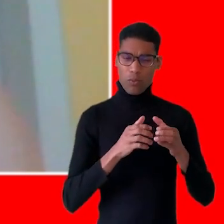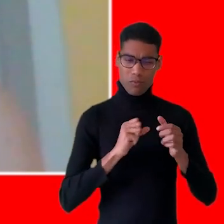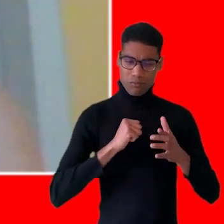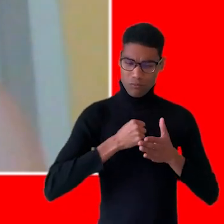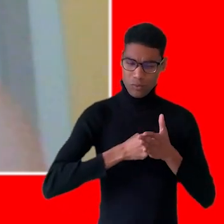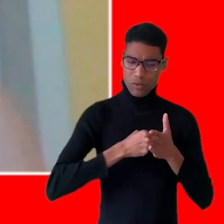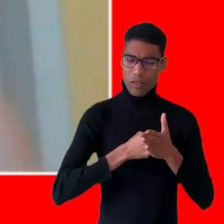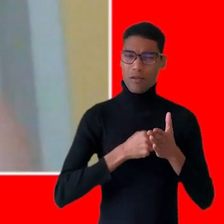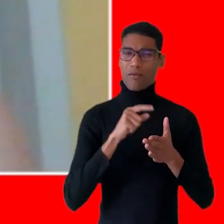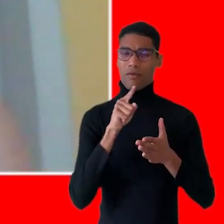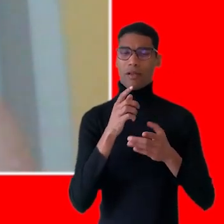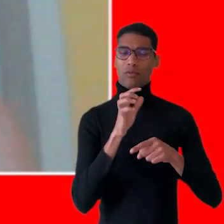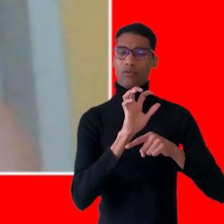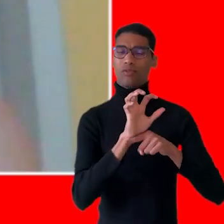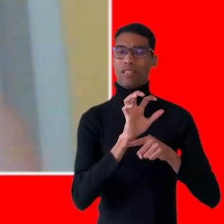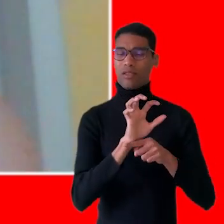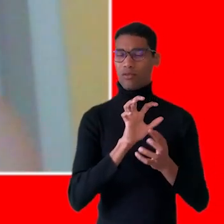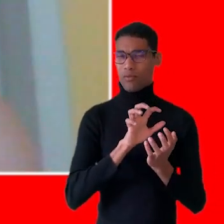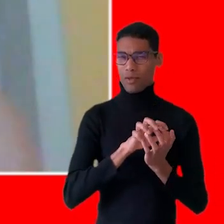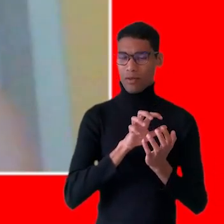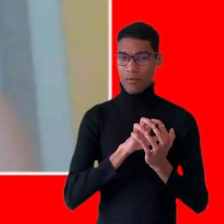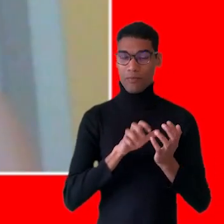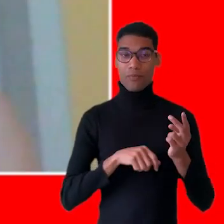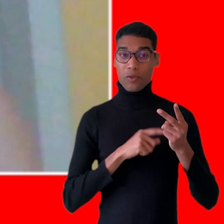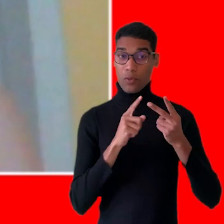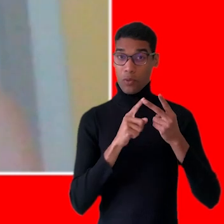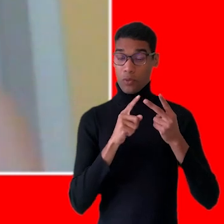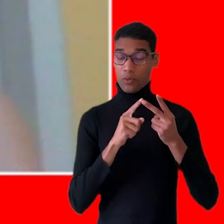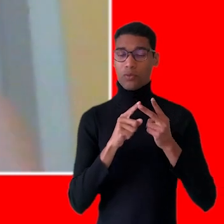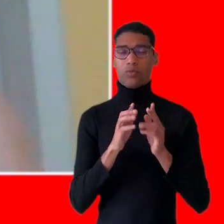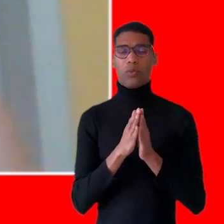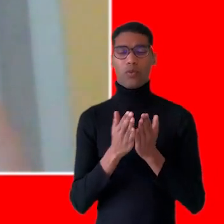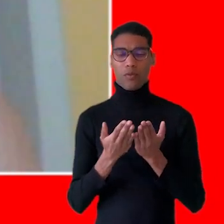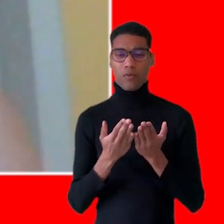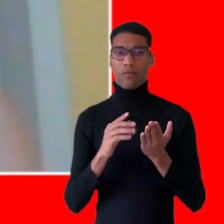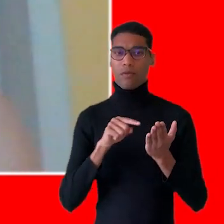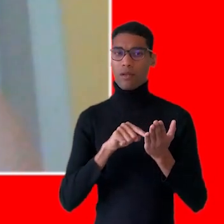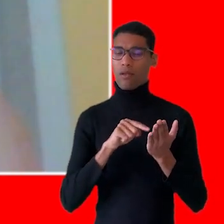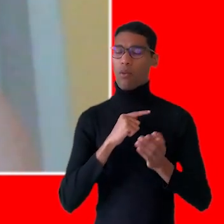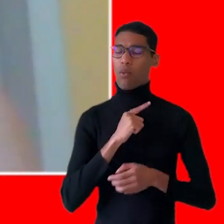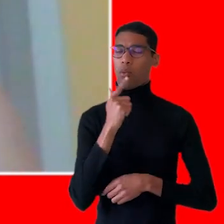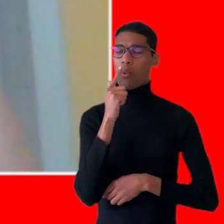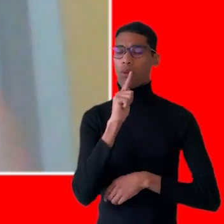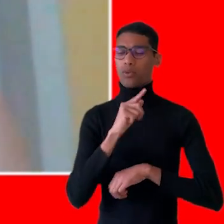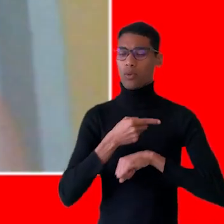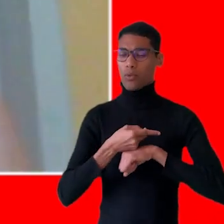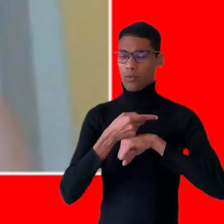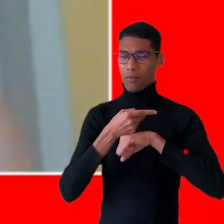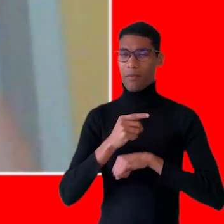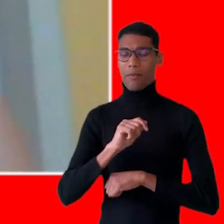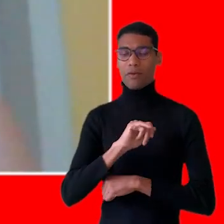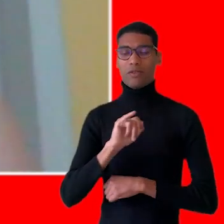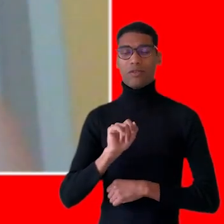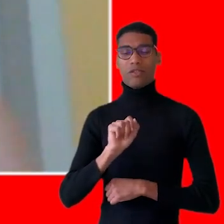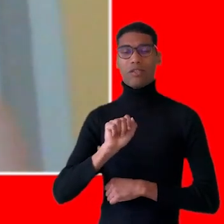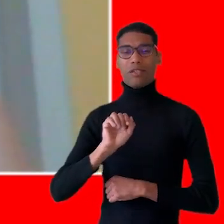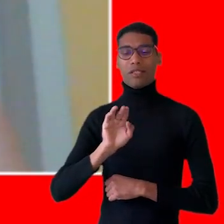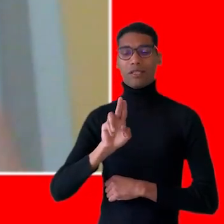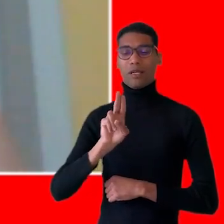de 2018. Esse último, inclusive, foi indicado, né? Foi um dos finalistas do Prêmio